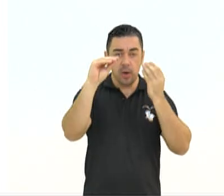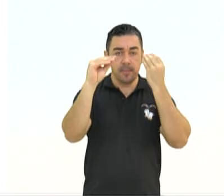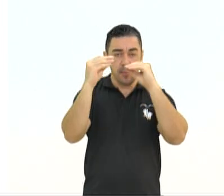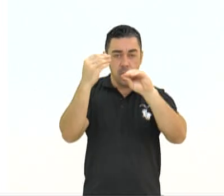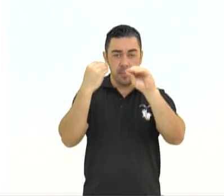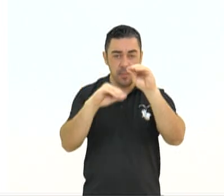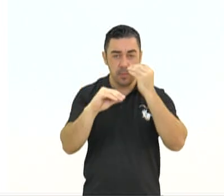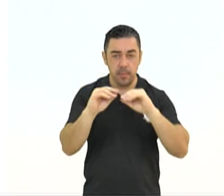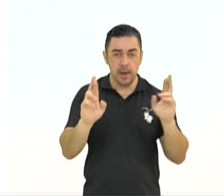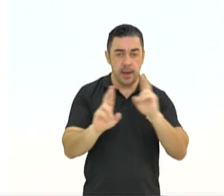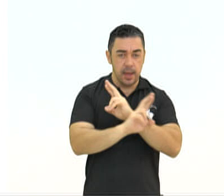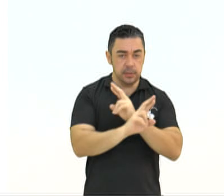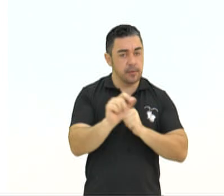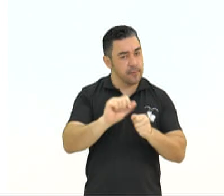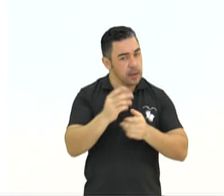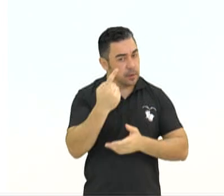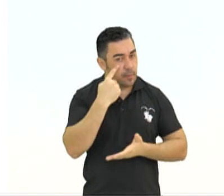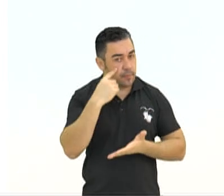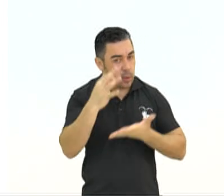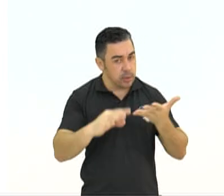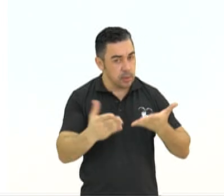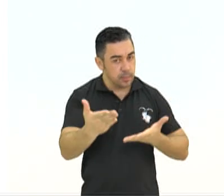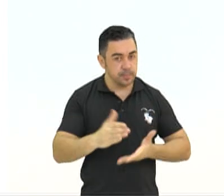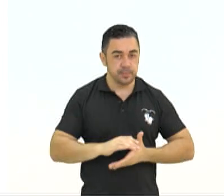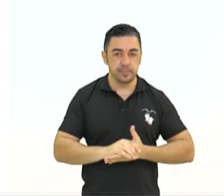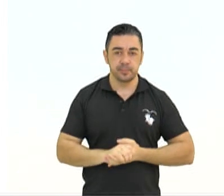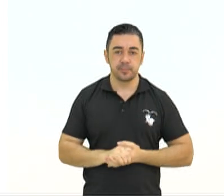duas colunas, tá? Então, façam que eu já volto para a gente corrigir.